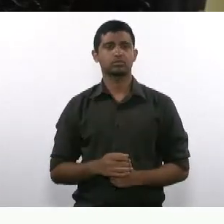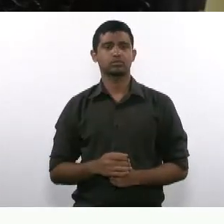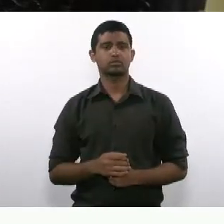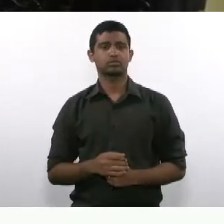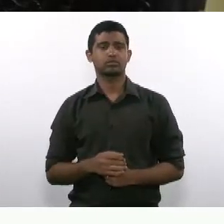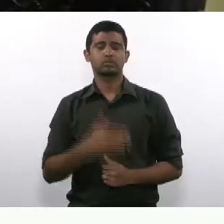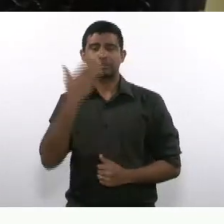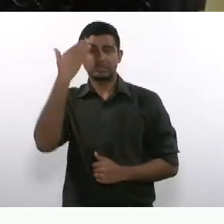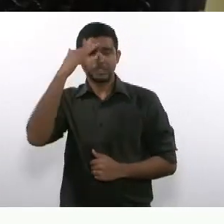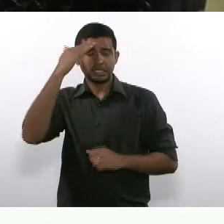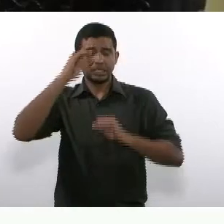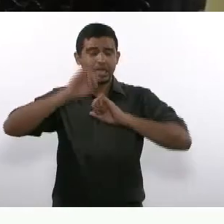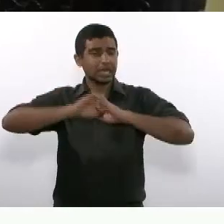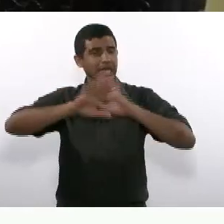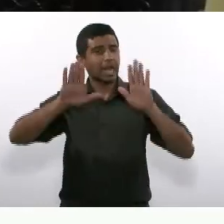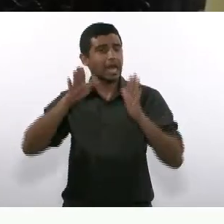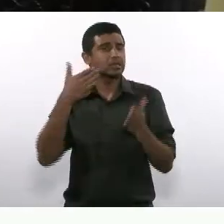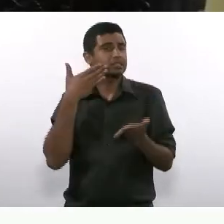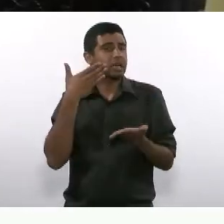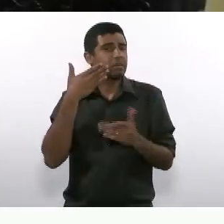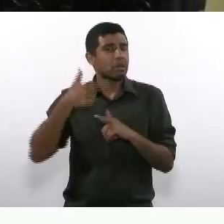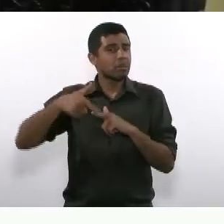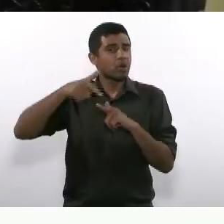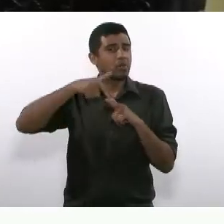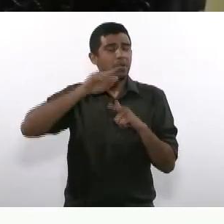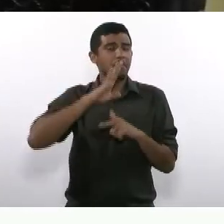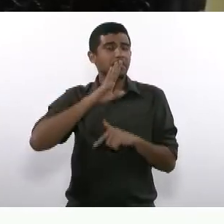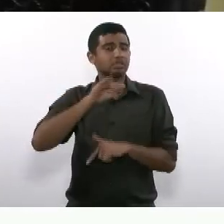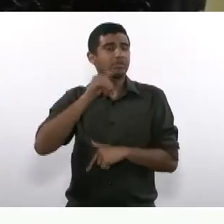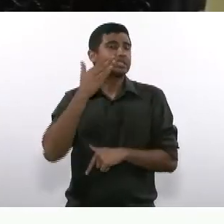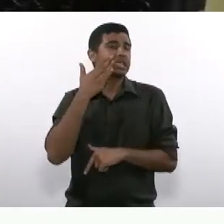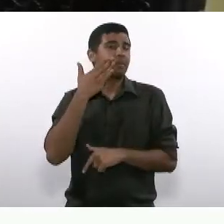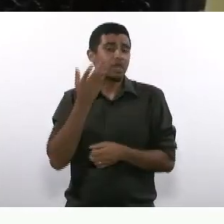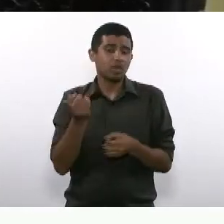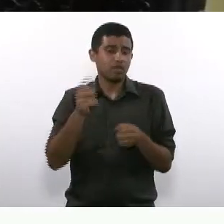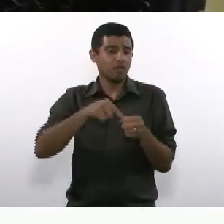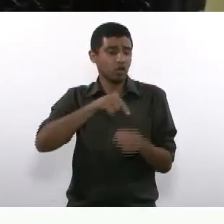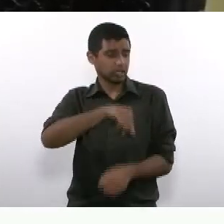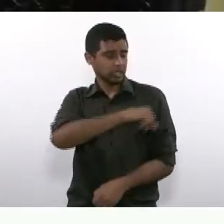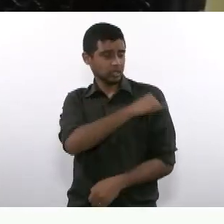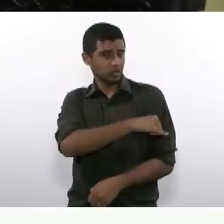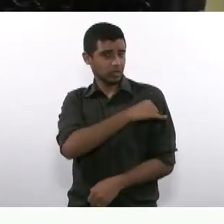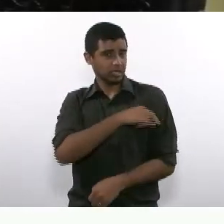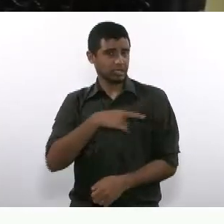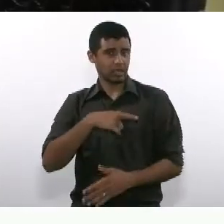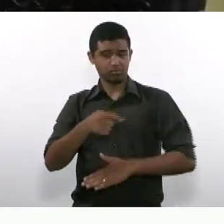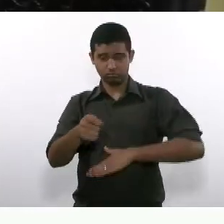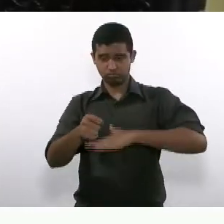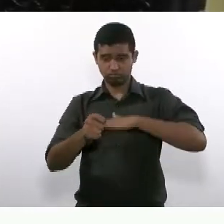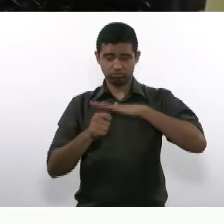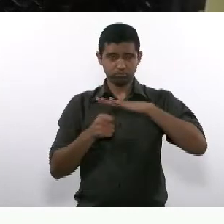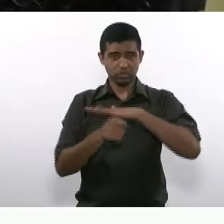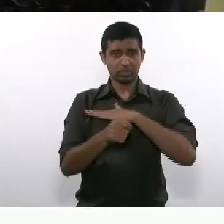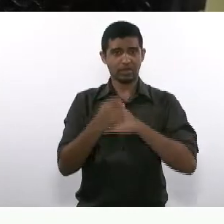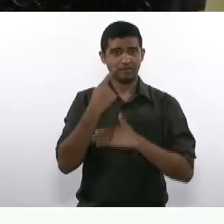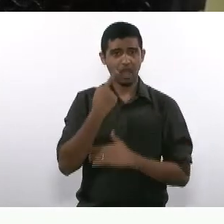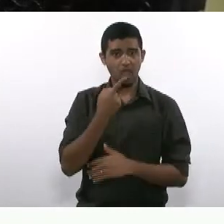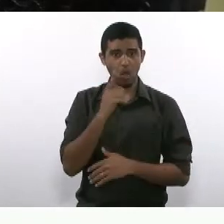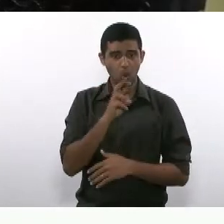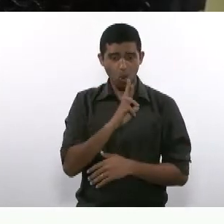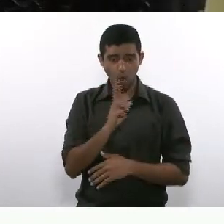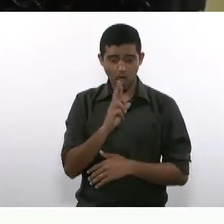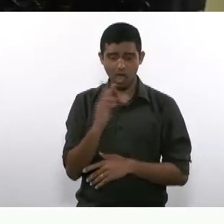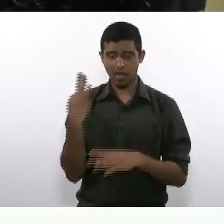decifrar esse grande enigma aí, que é quanto efetivamente o Rio de Janeiro retorna de investimento a cada real investido em turismo,